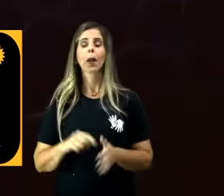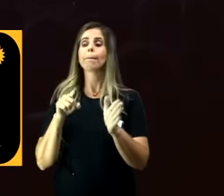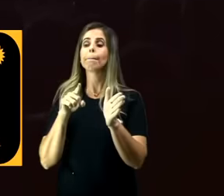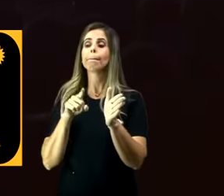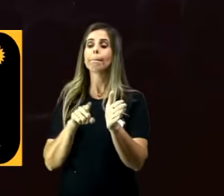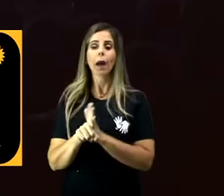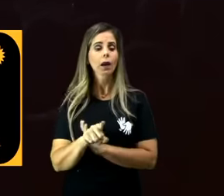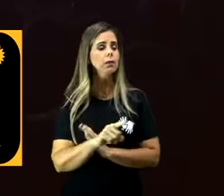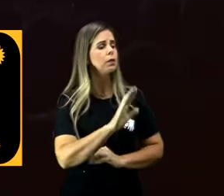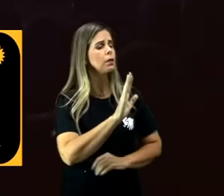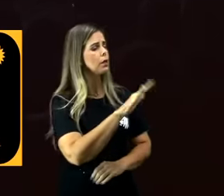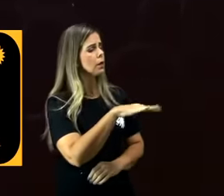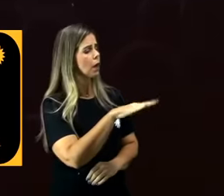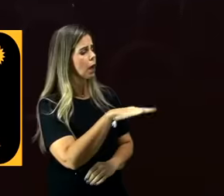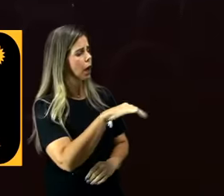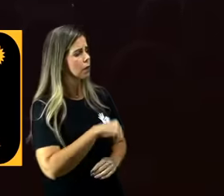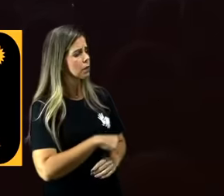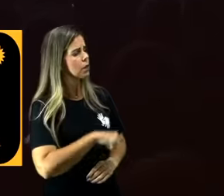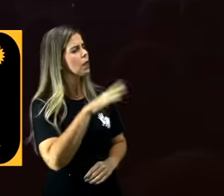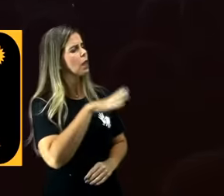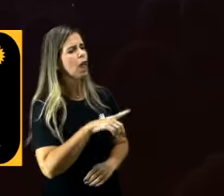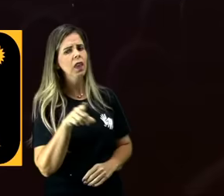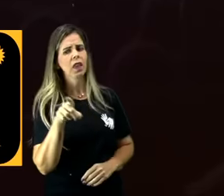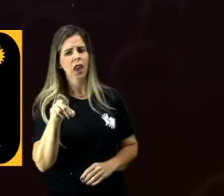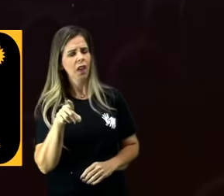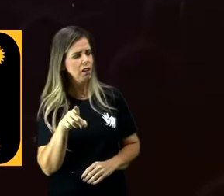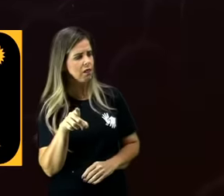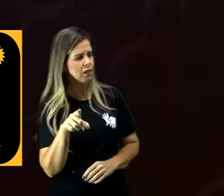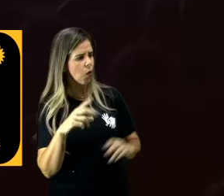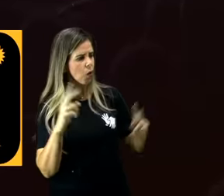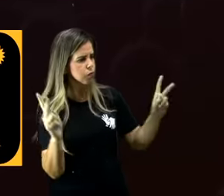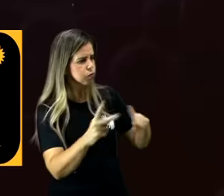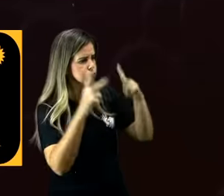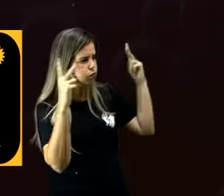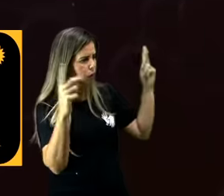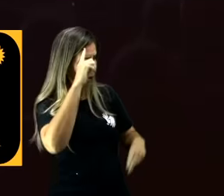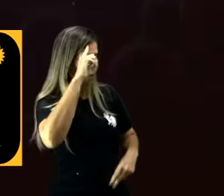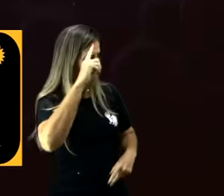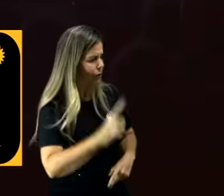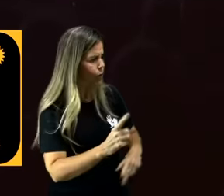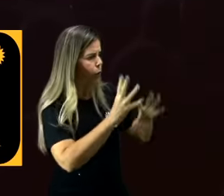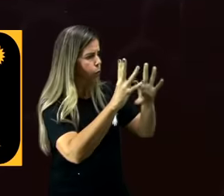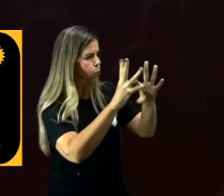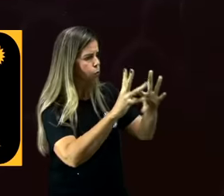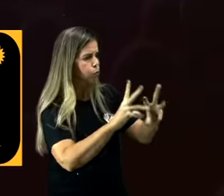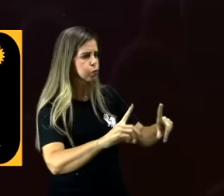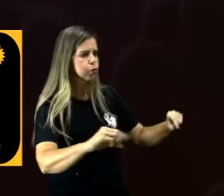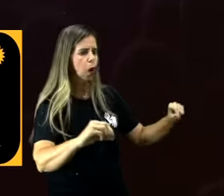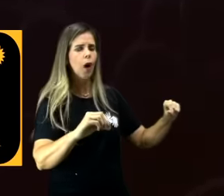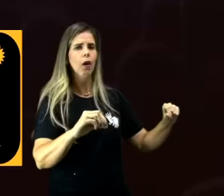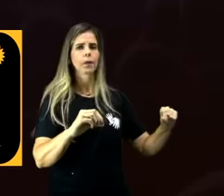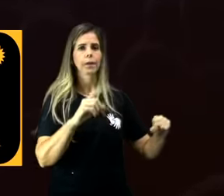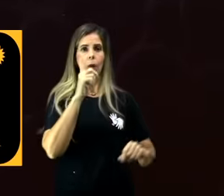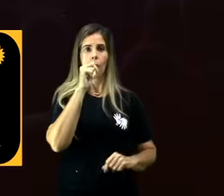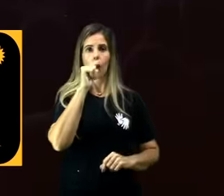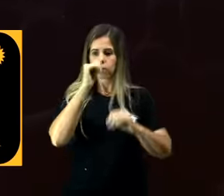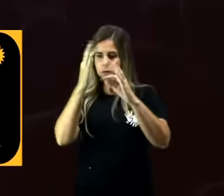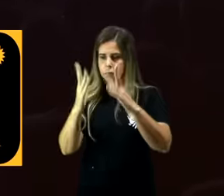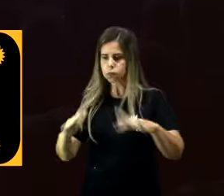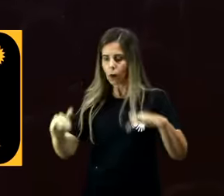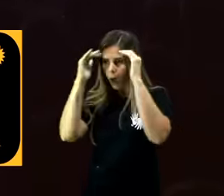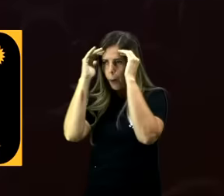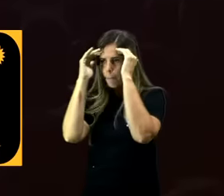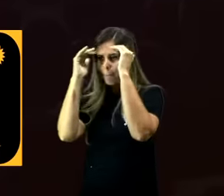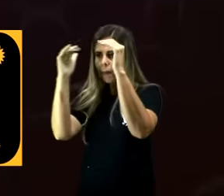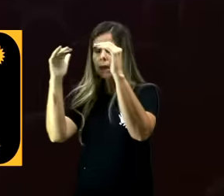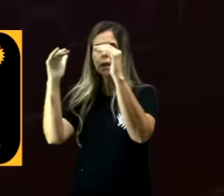perguntaram uns aos outros: quem é esse que até o vento e o mar lhe obedecem? Você